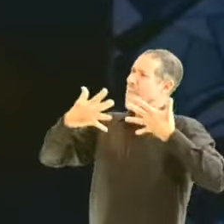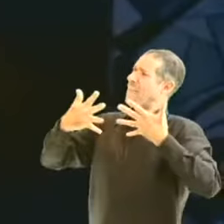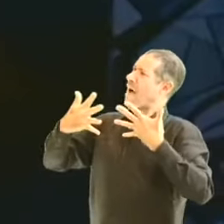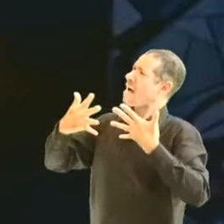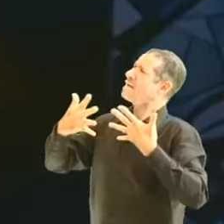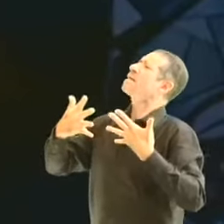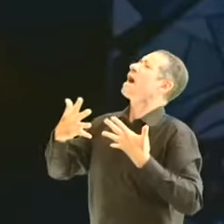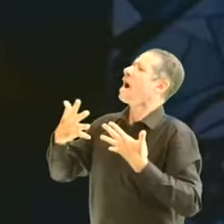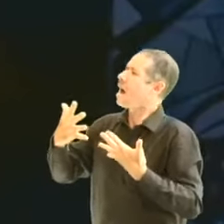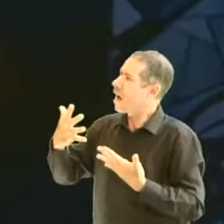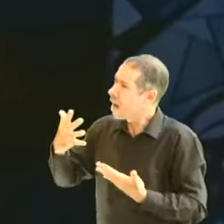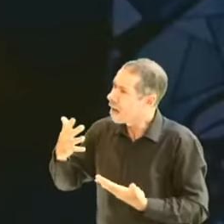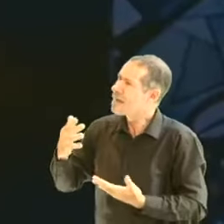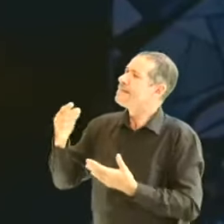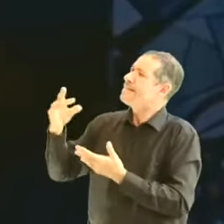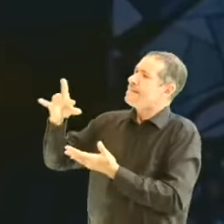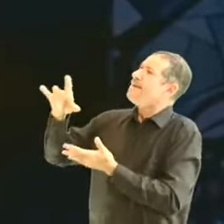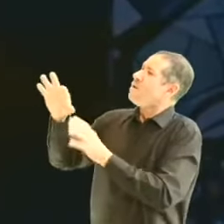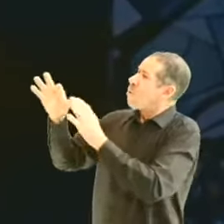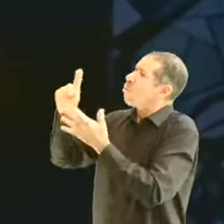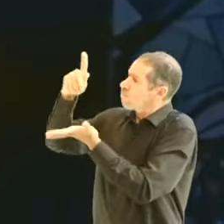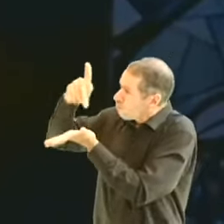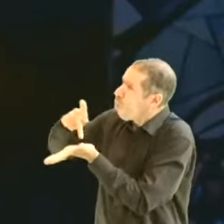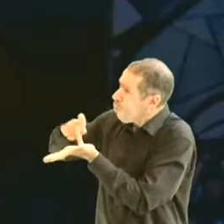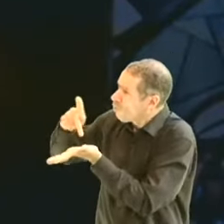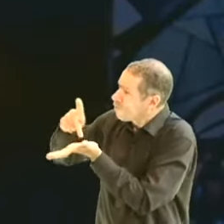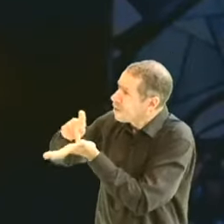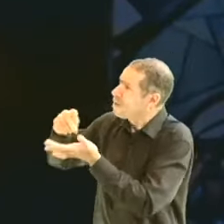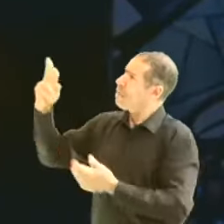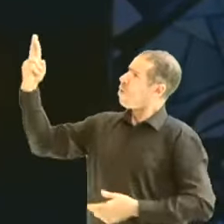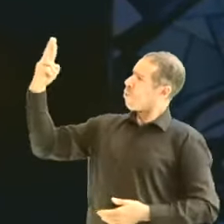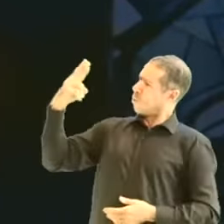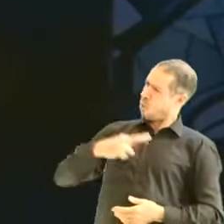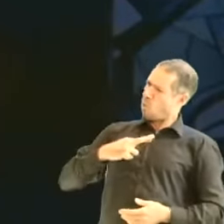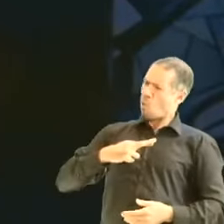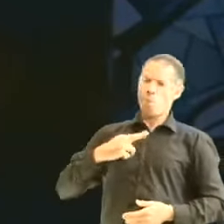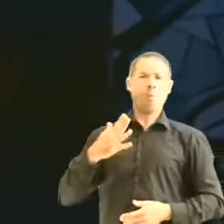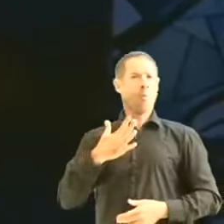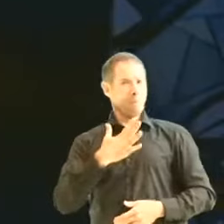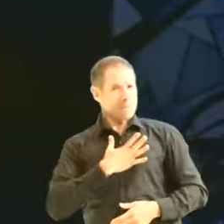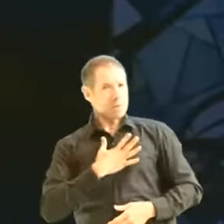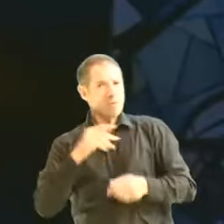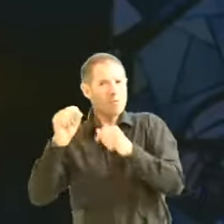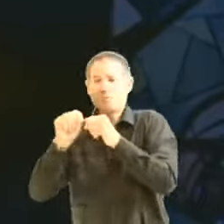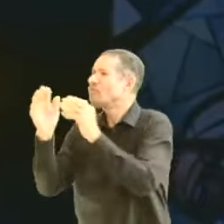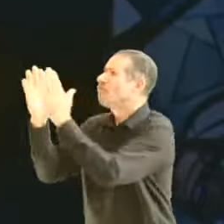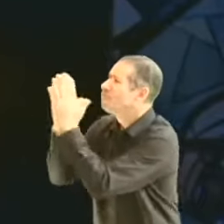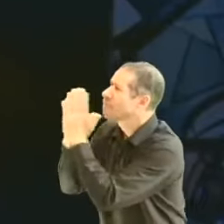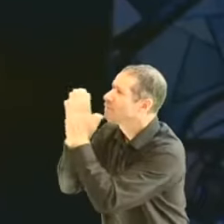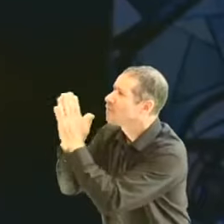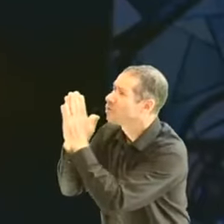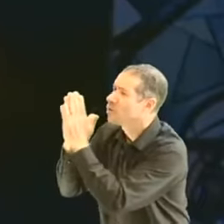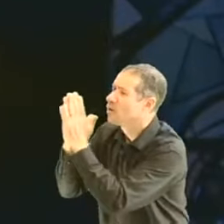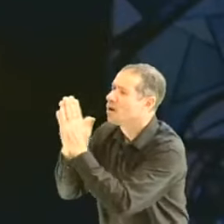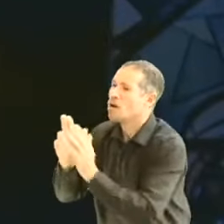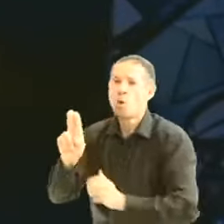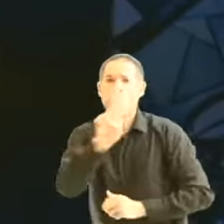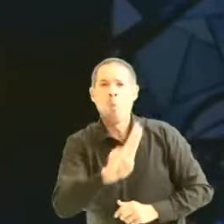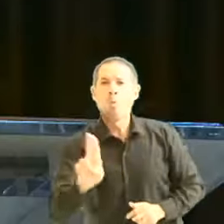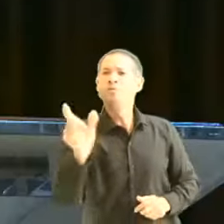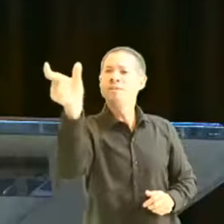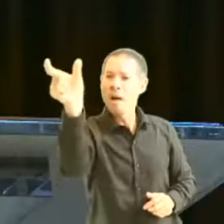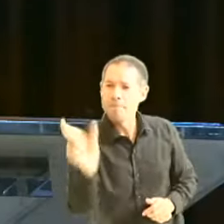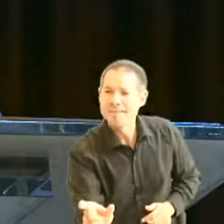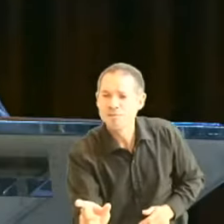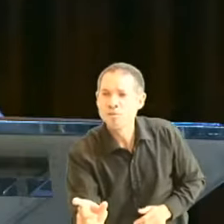Senhor, confirma isso que o Senhor está falando comigo, mas faz um favor, usa uma outra pessoa que não saiba